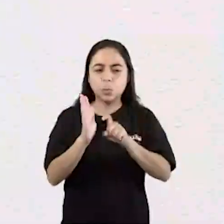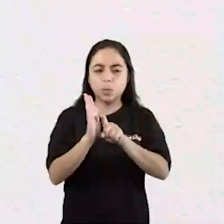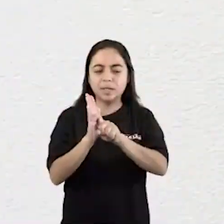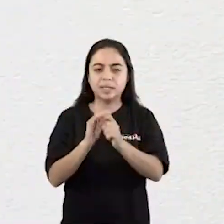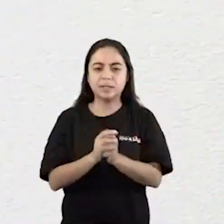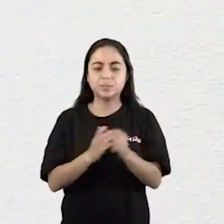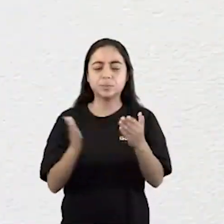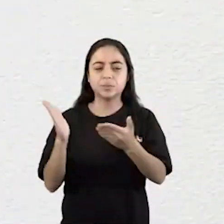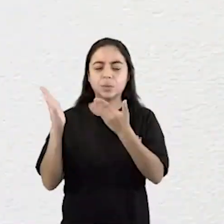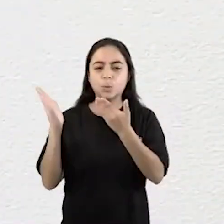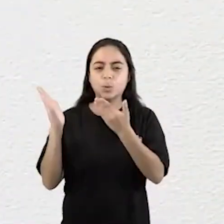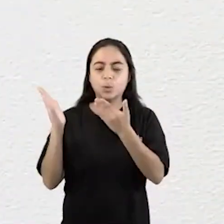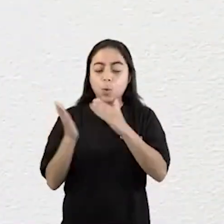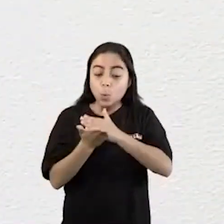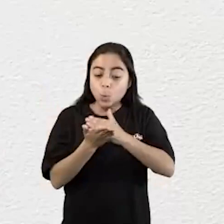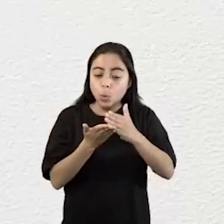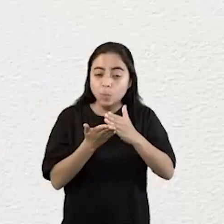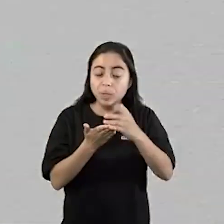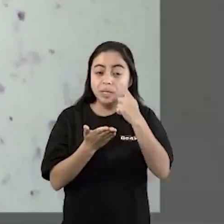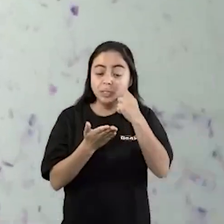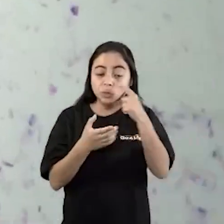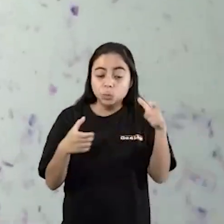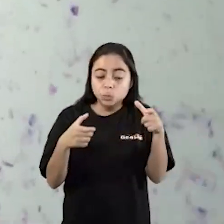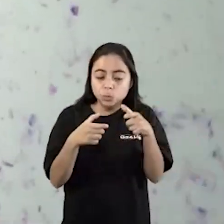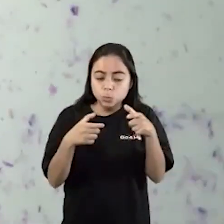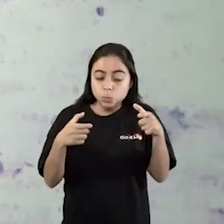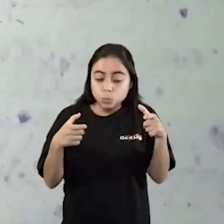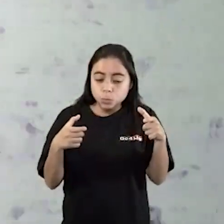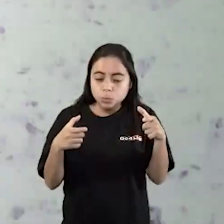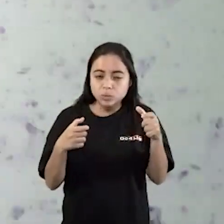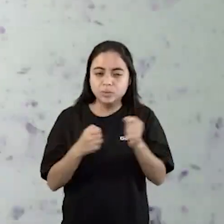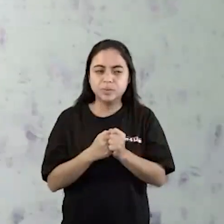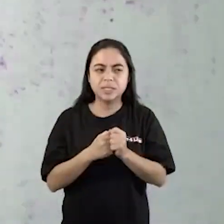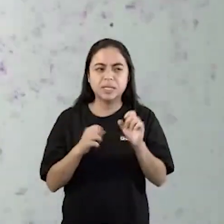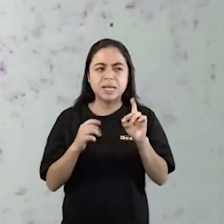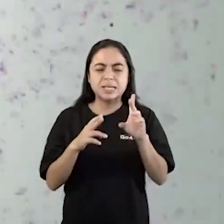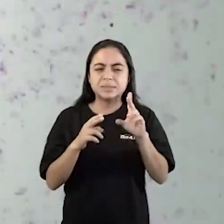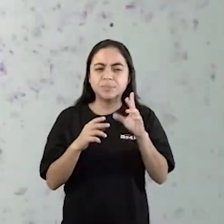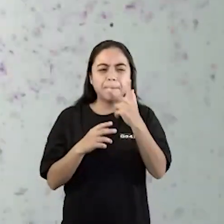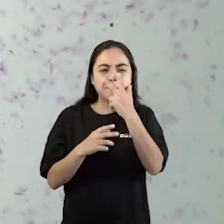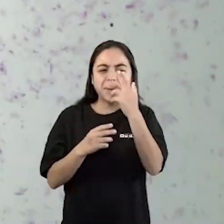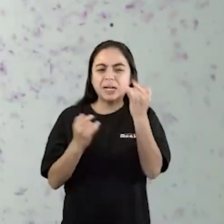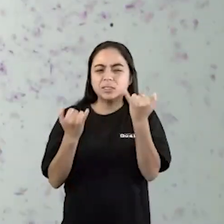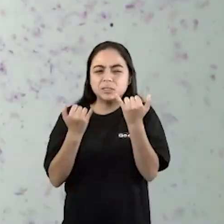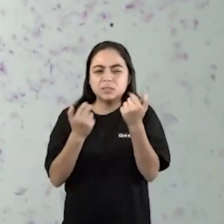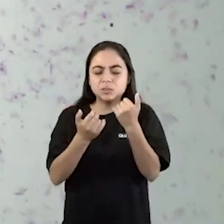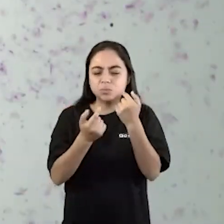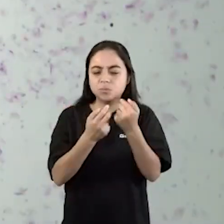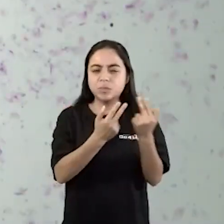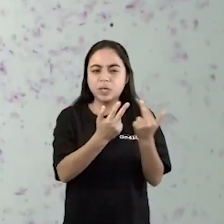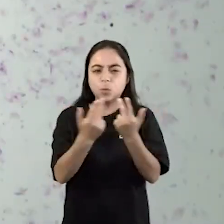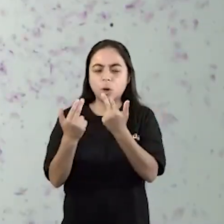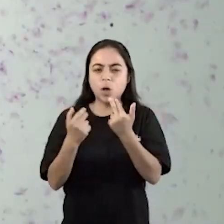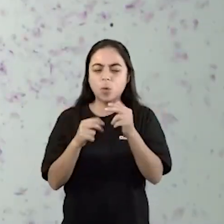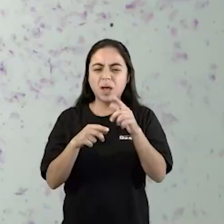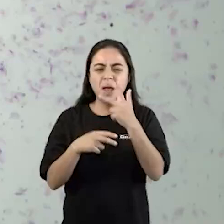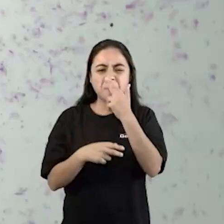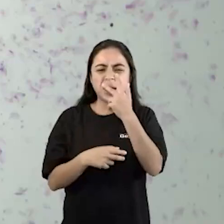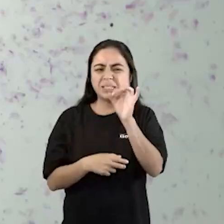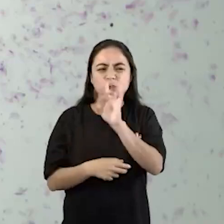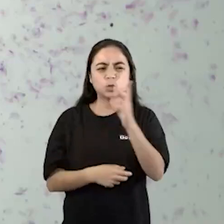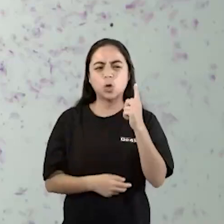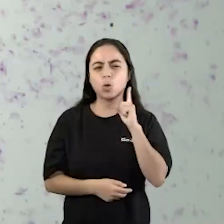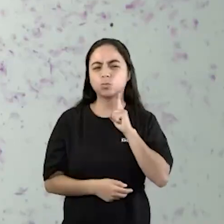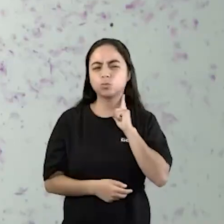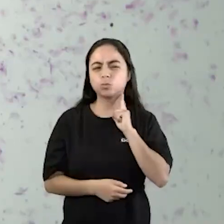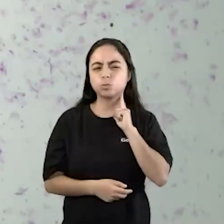que o começo da lâmina, na objetiva de menor aumento, ele é sempre semelhante, parece que tem sujeira ao fundo. E